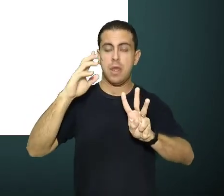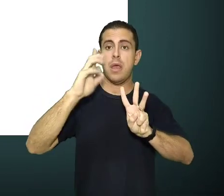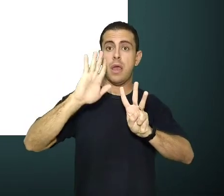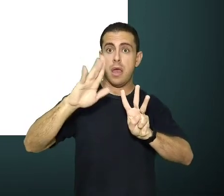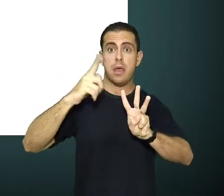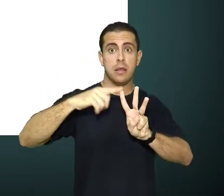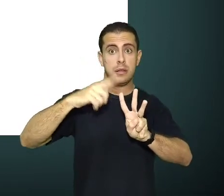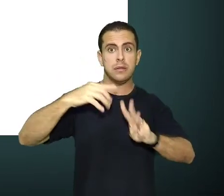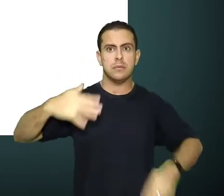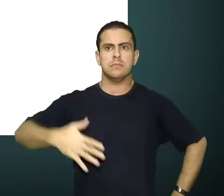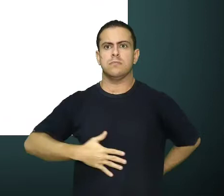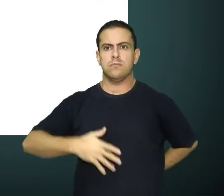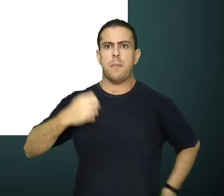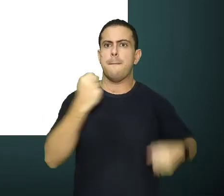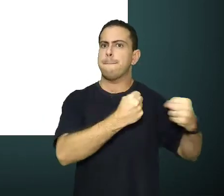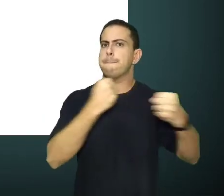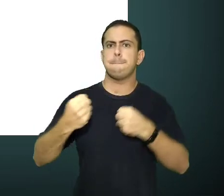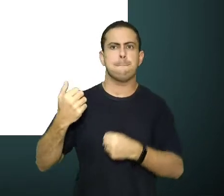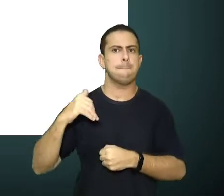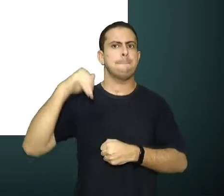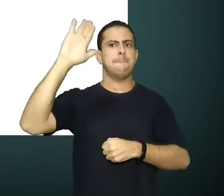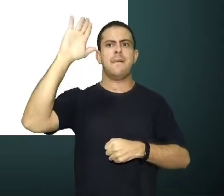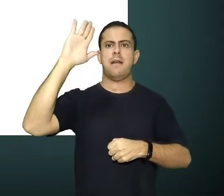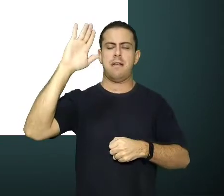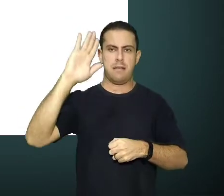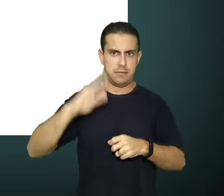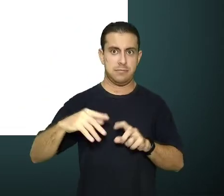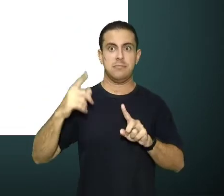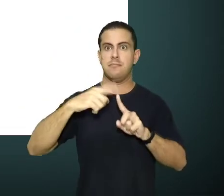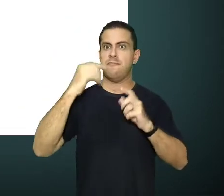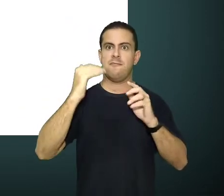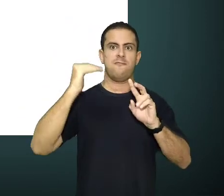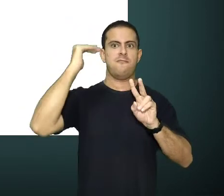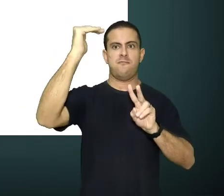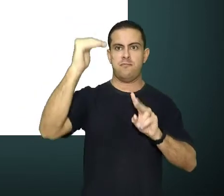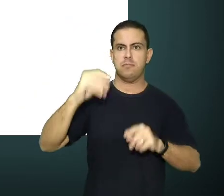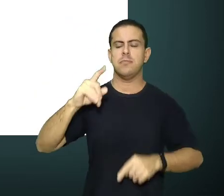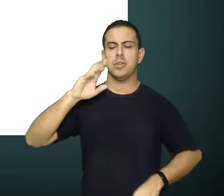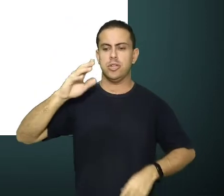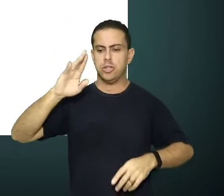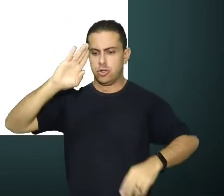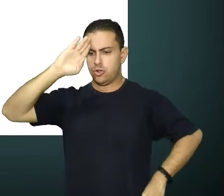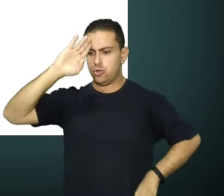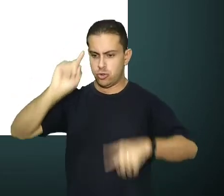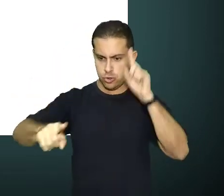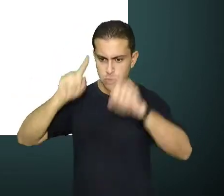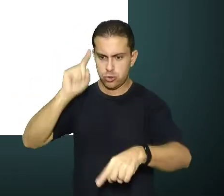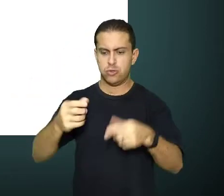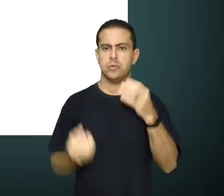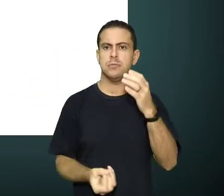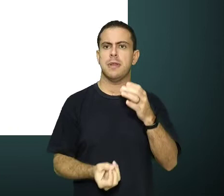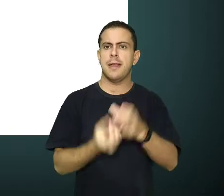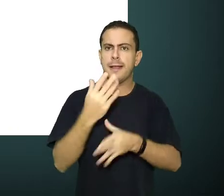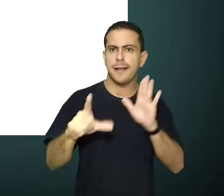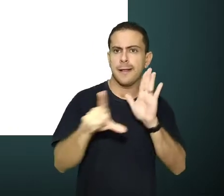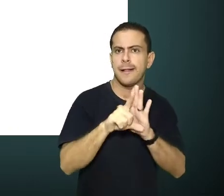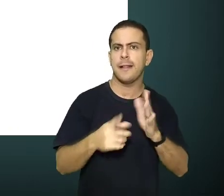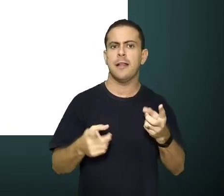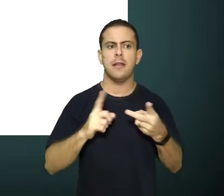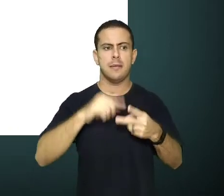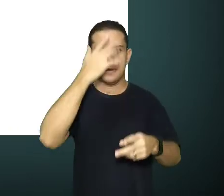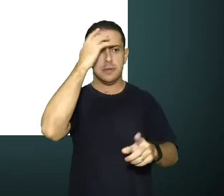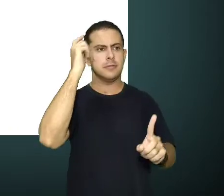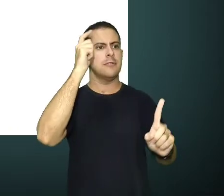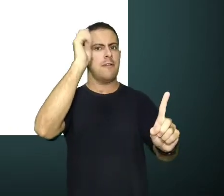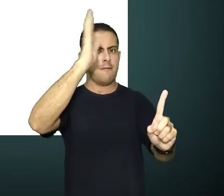tinha mais poderes, pois era o primeiro cônsul. Era ele quem comandava o exército, propunha novas